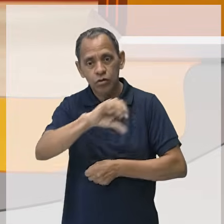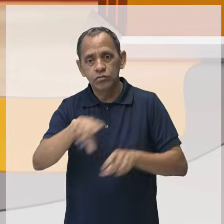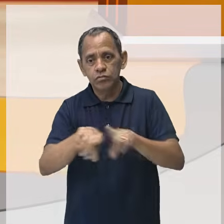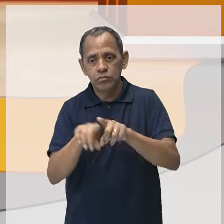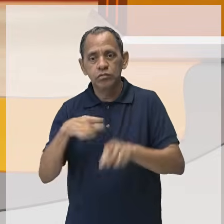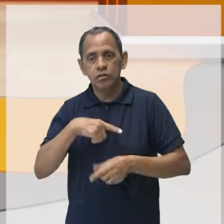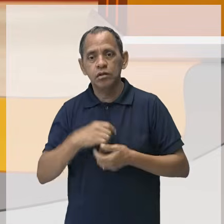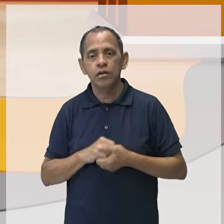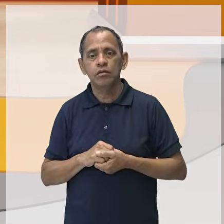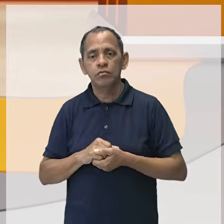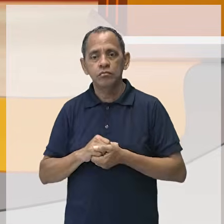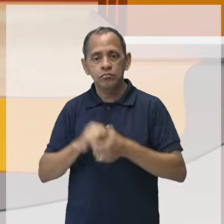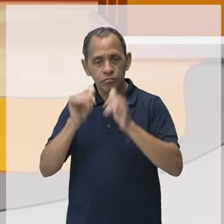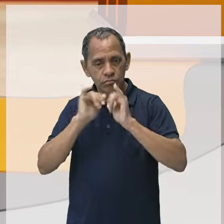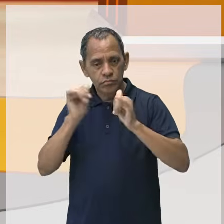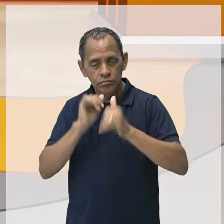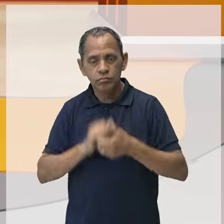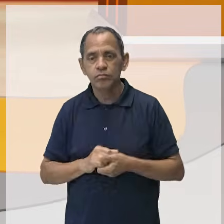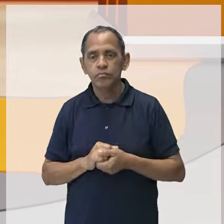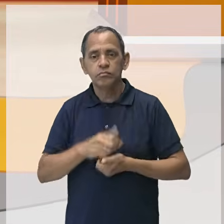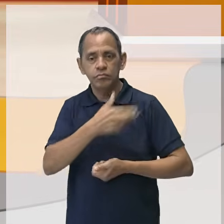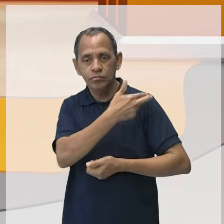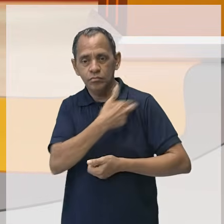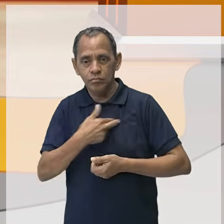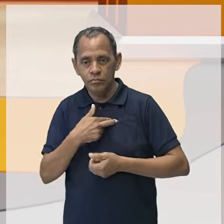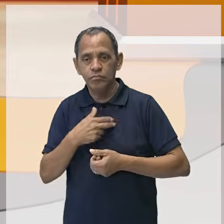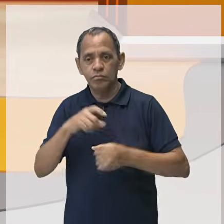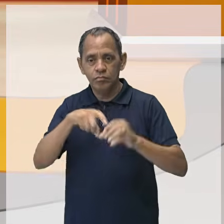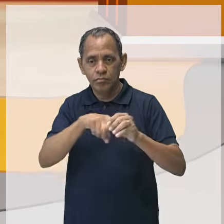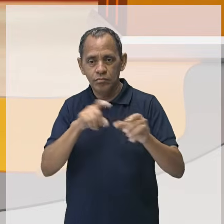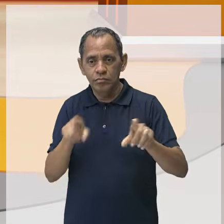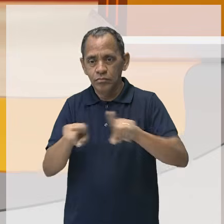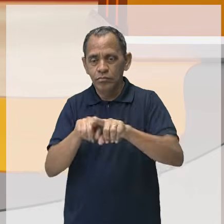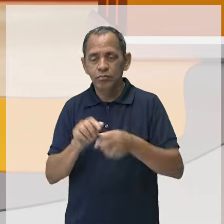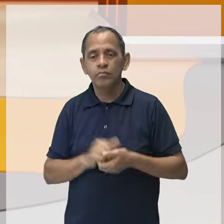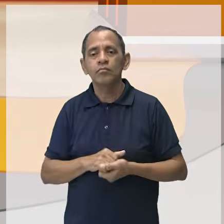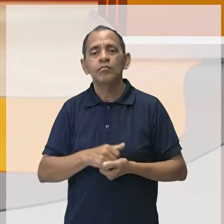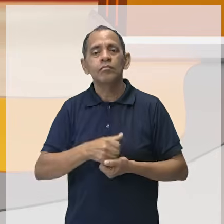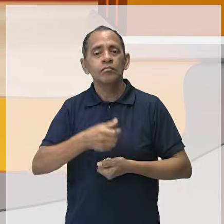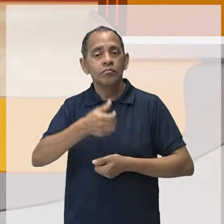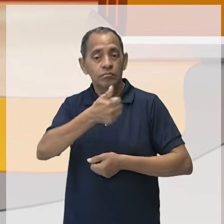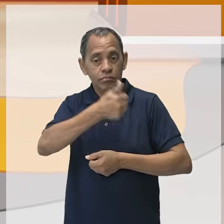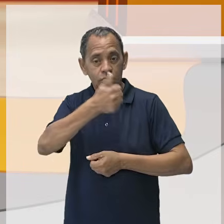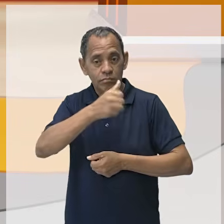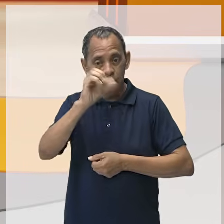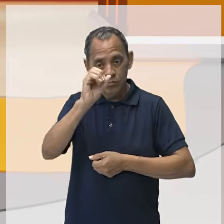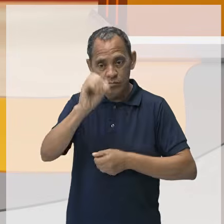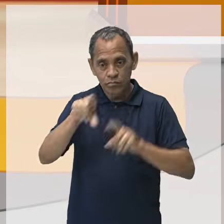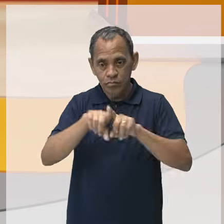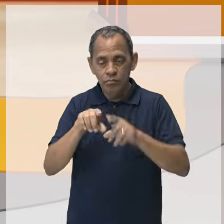Popular da China. Em 1º de outubro de 1949, Mao Tse-tung proclamou